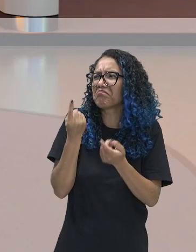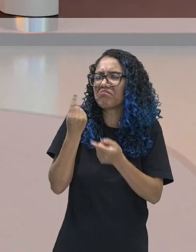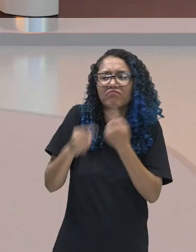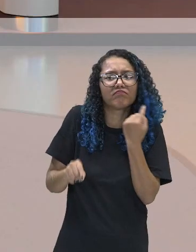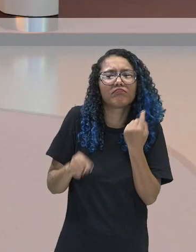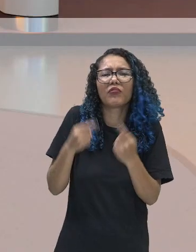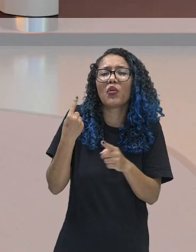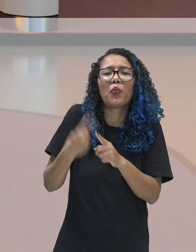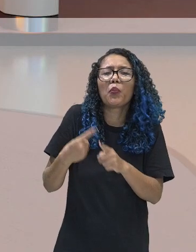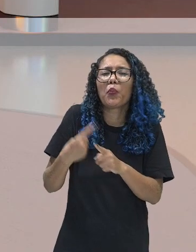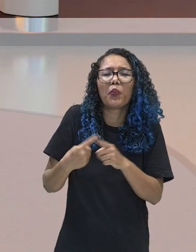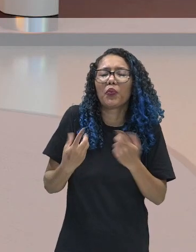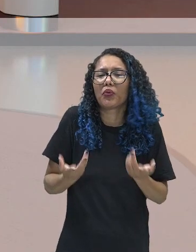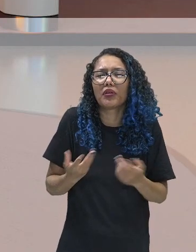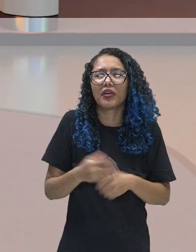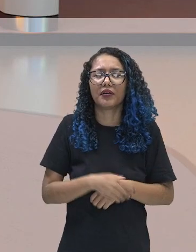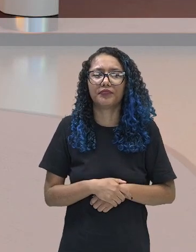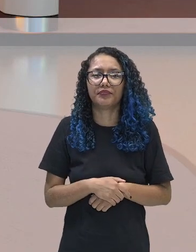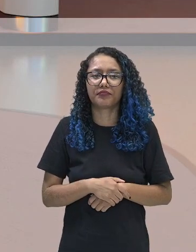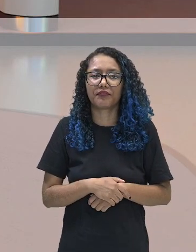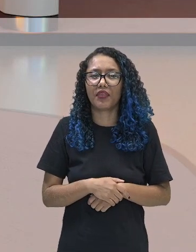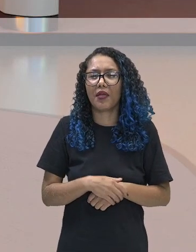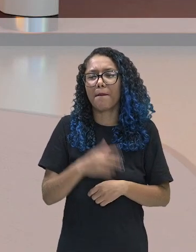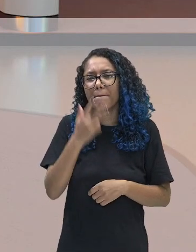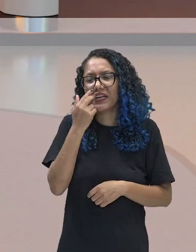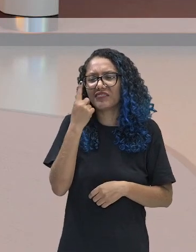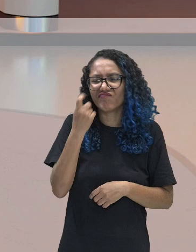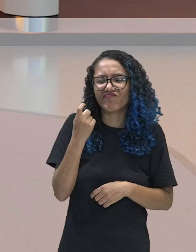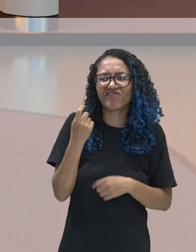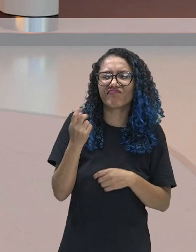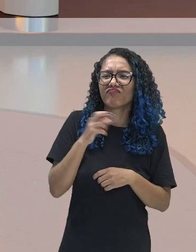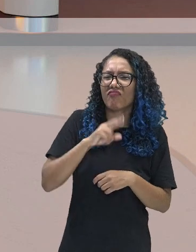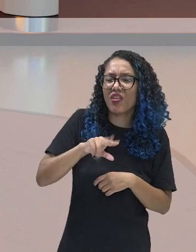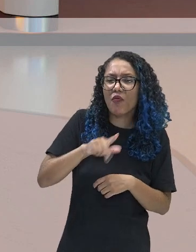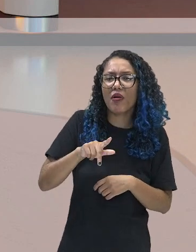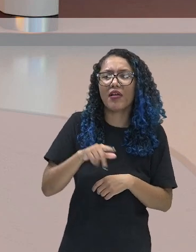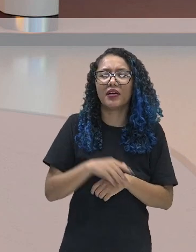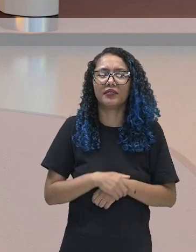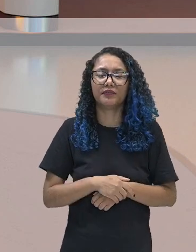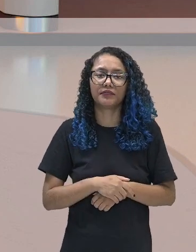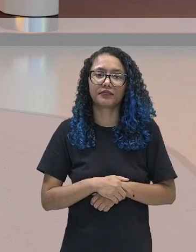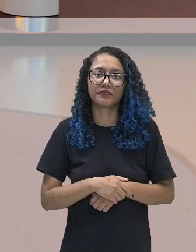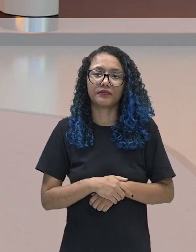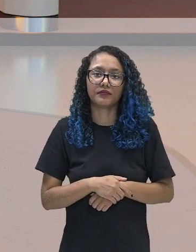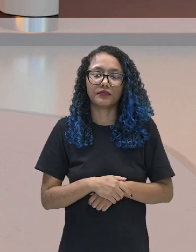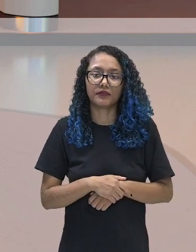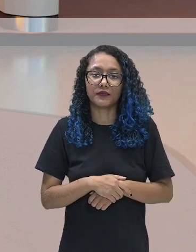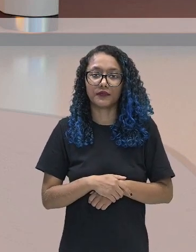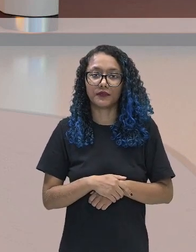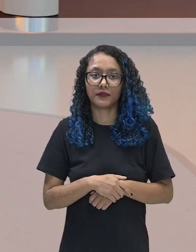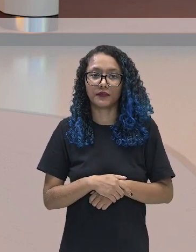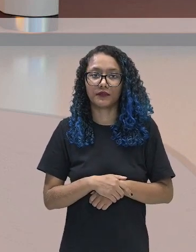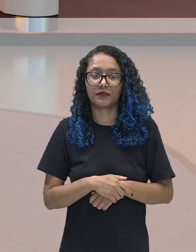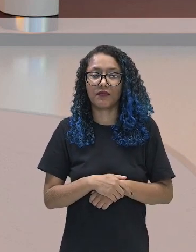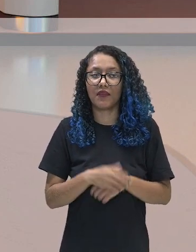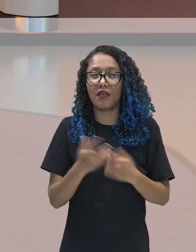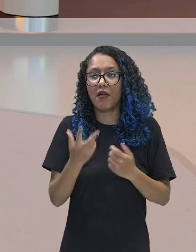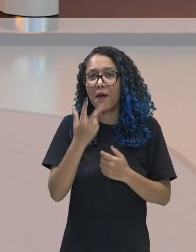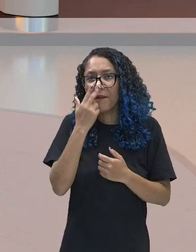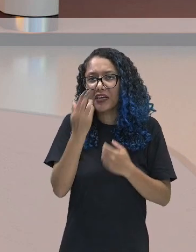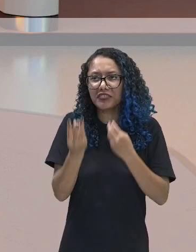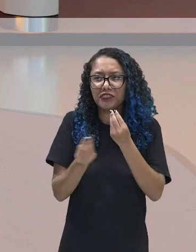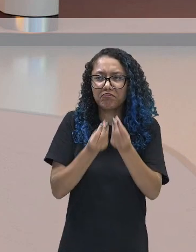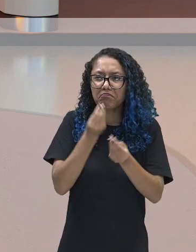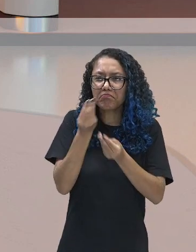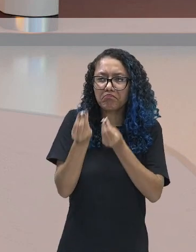mesmo, gente? O passado em si, o passado pelo passado, ele não tem nenhuma utilidade para a gente.